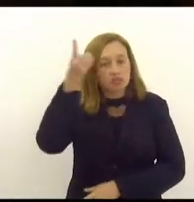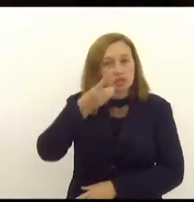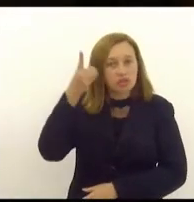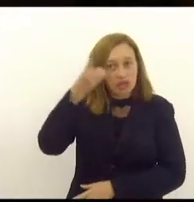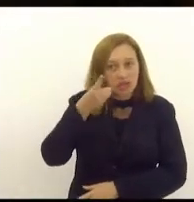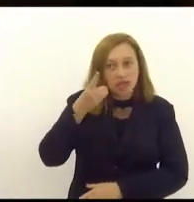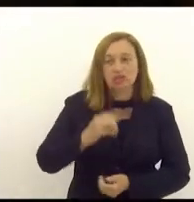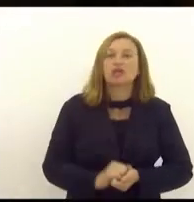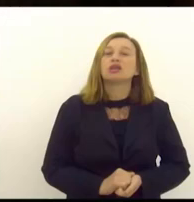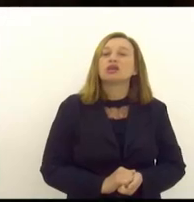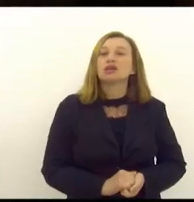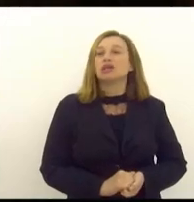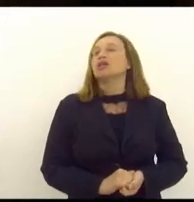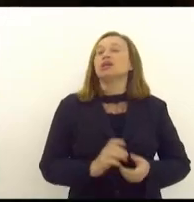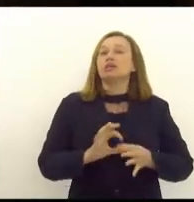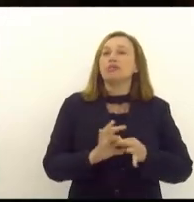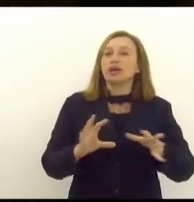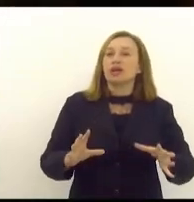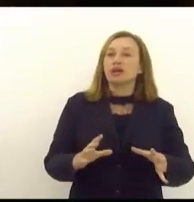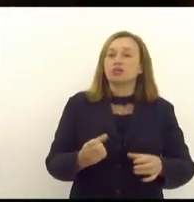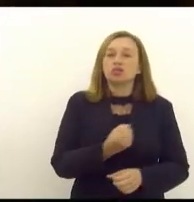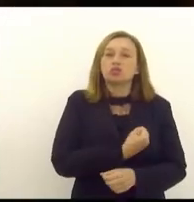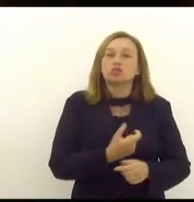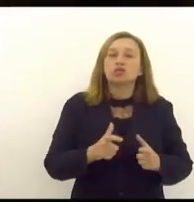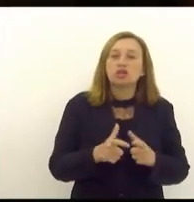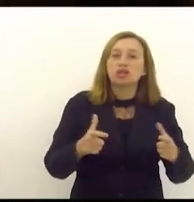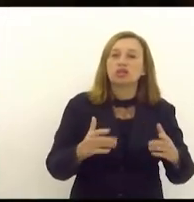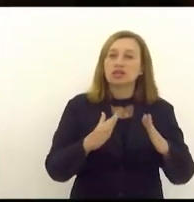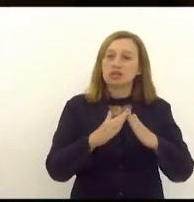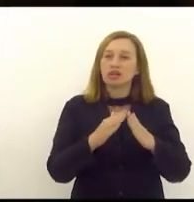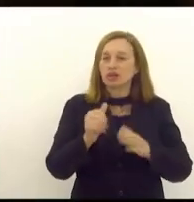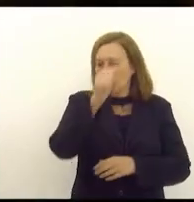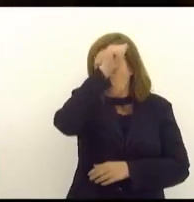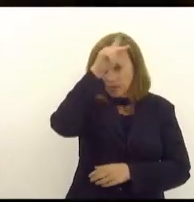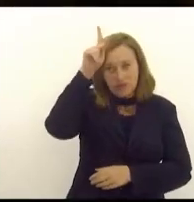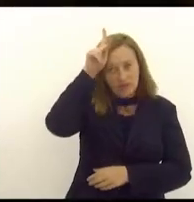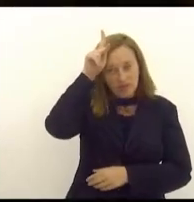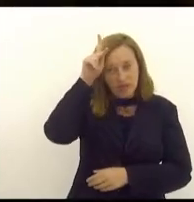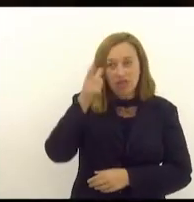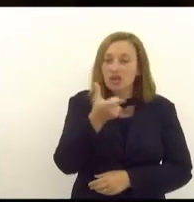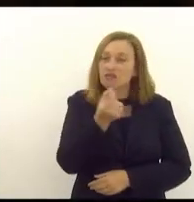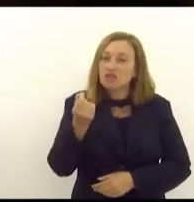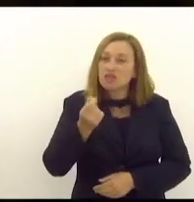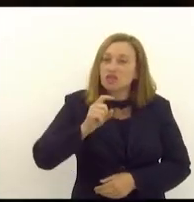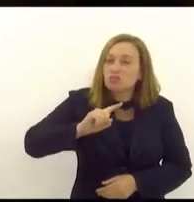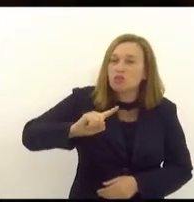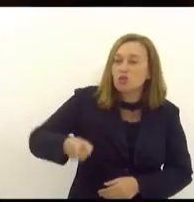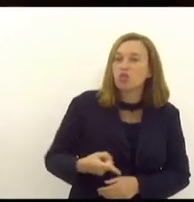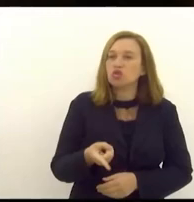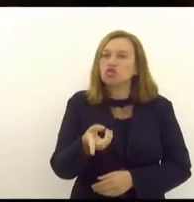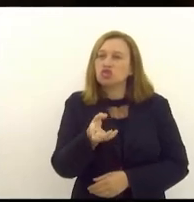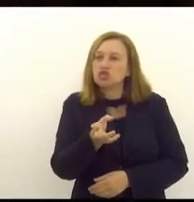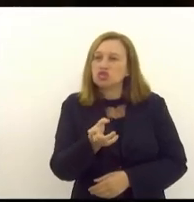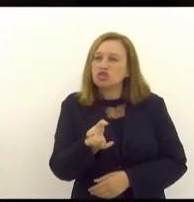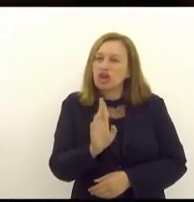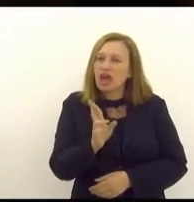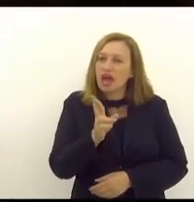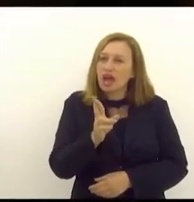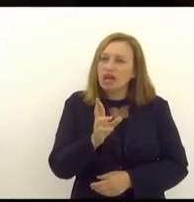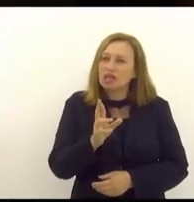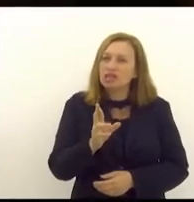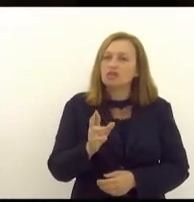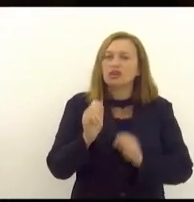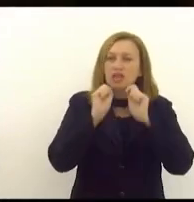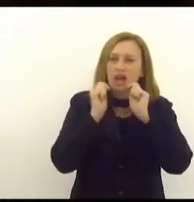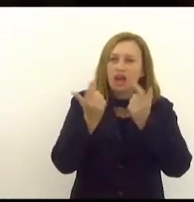autorizamos por unanimidade no plenário dessa casa ao prefeito tomar 20 milhões de reais de fundo a fundo da